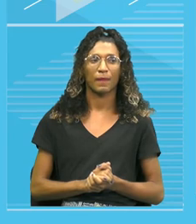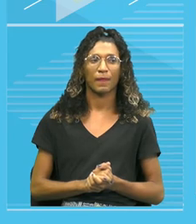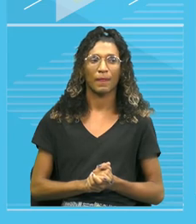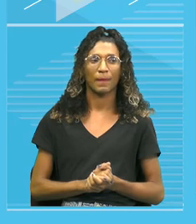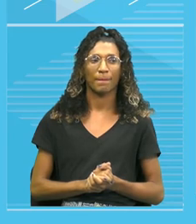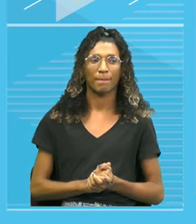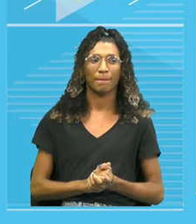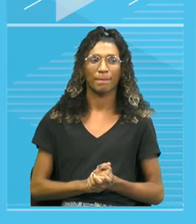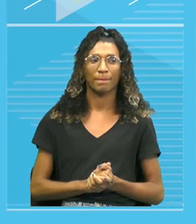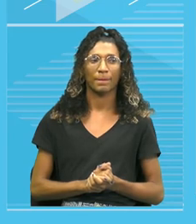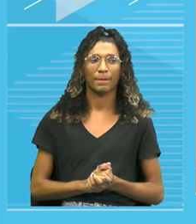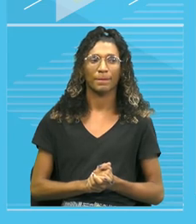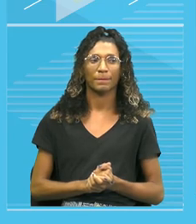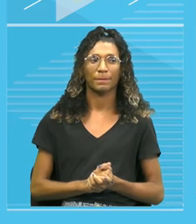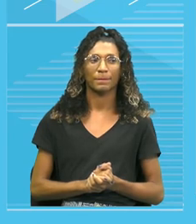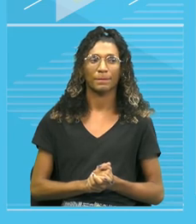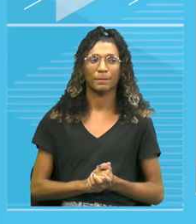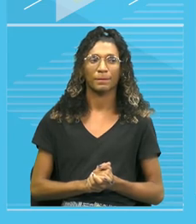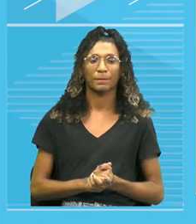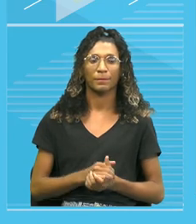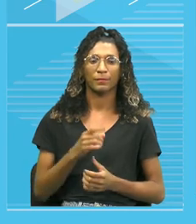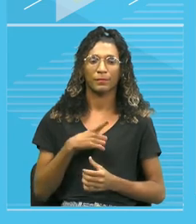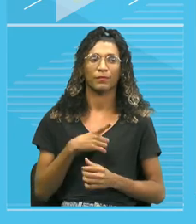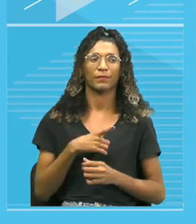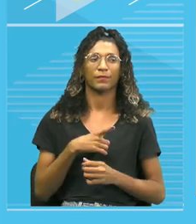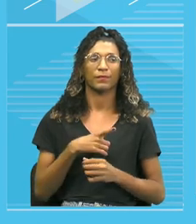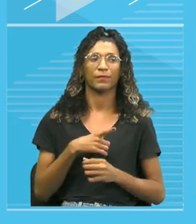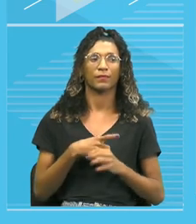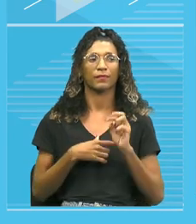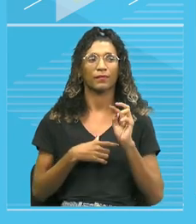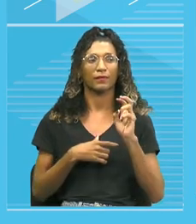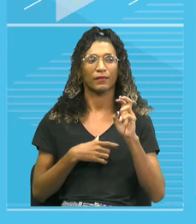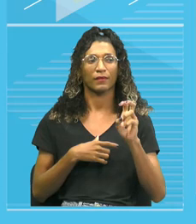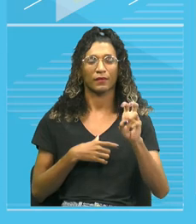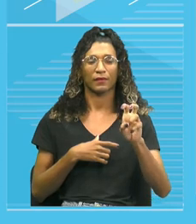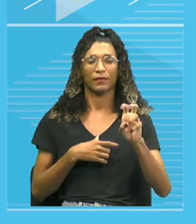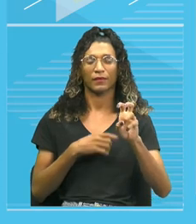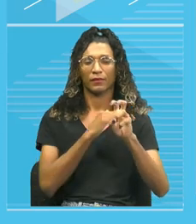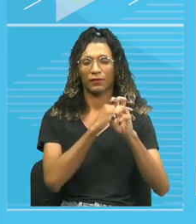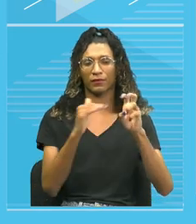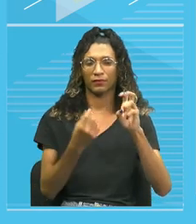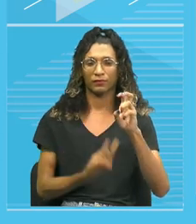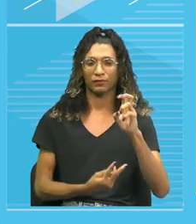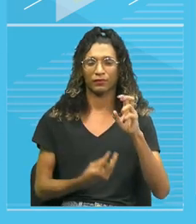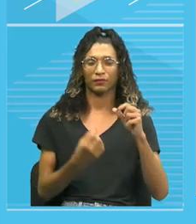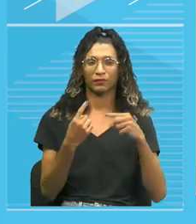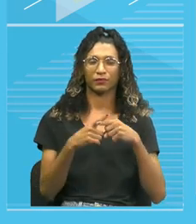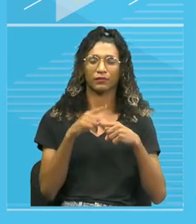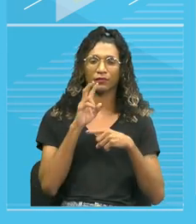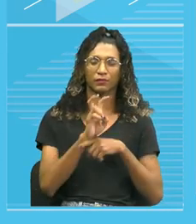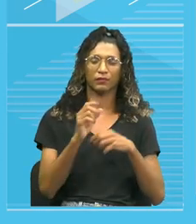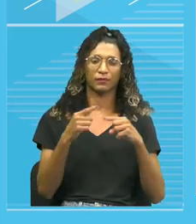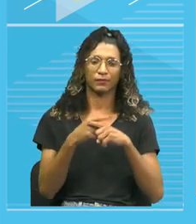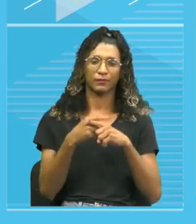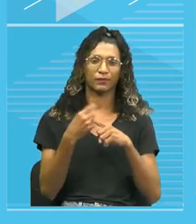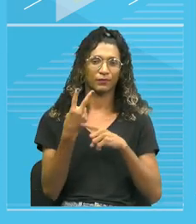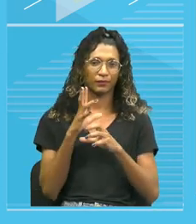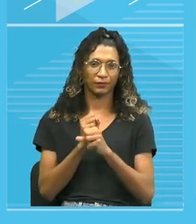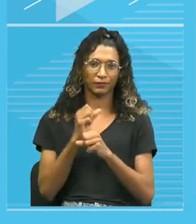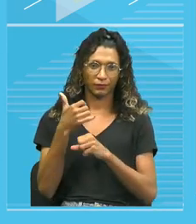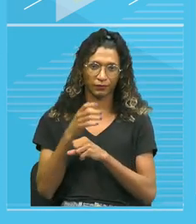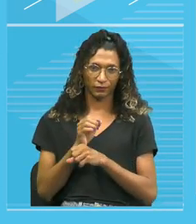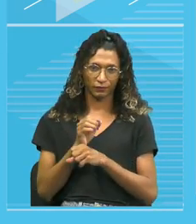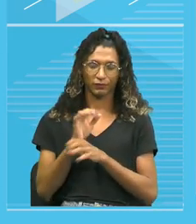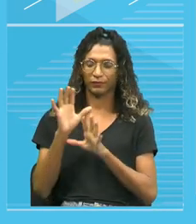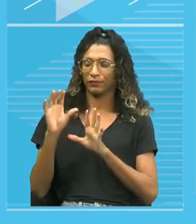do lado de cá tem 5 então a gente coloca 5 meses porque porque cinco vezes dois dá 10 10 dividido por 2 5